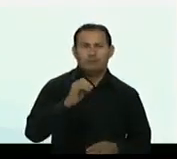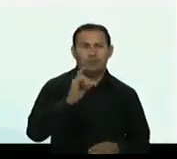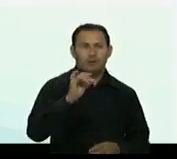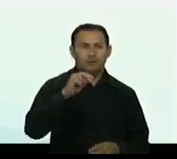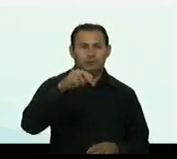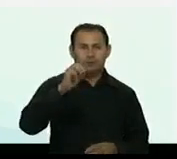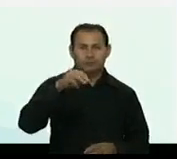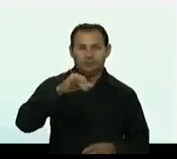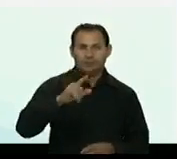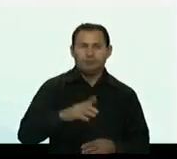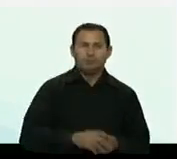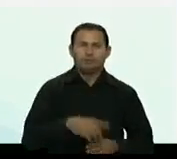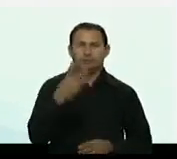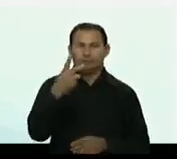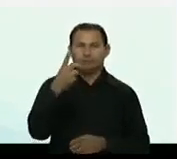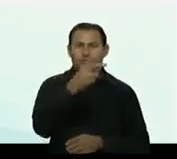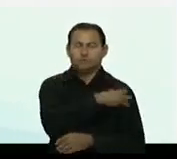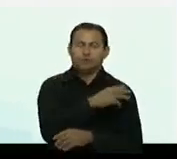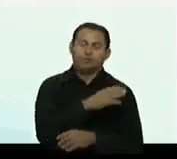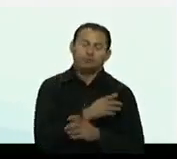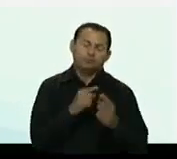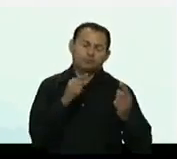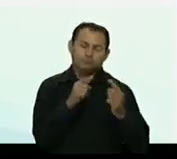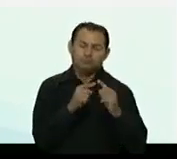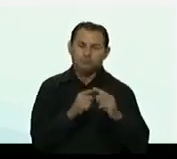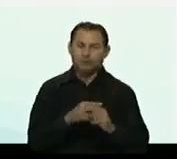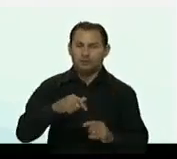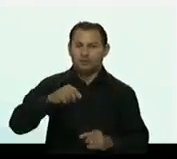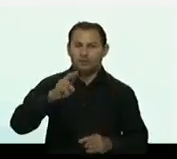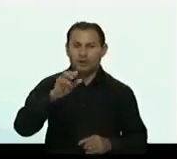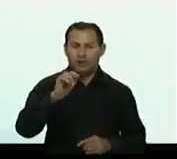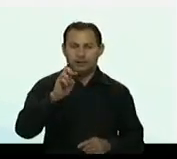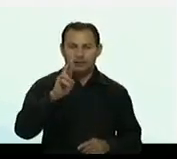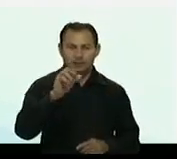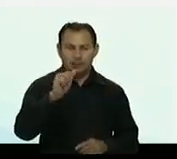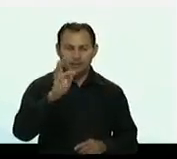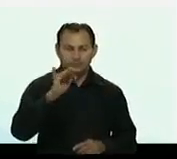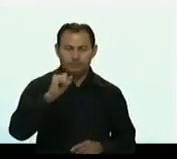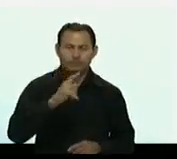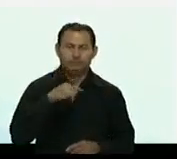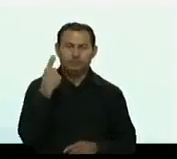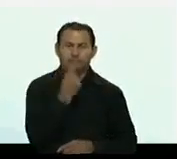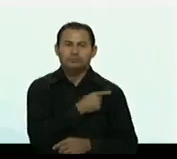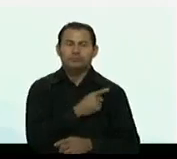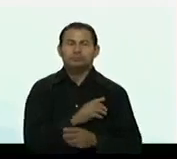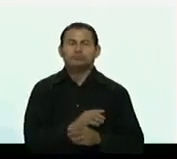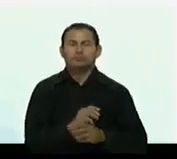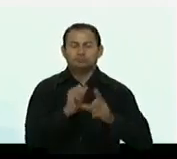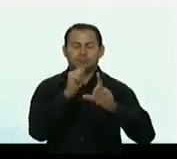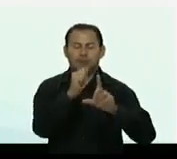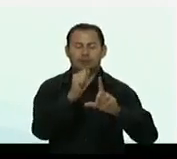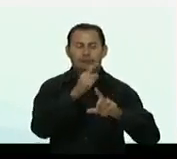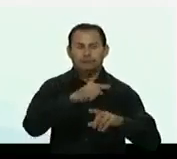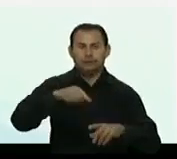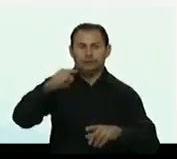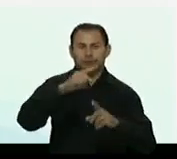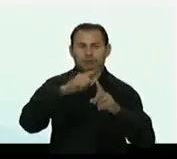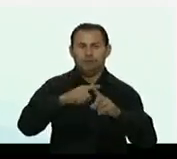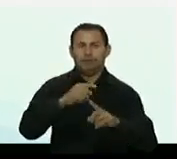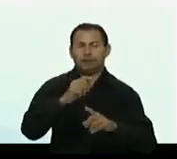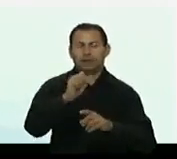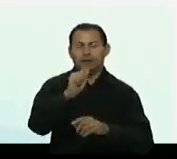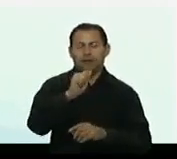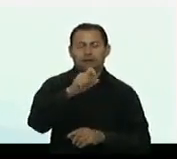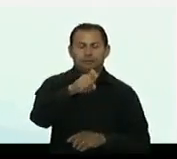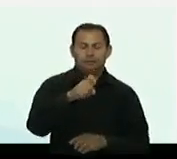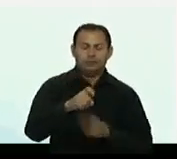segundo grau, ou função quadrática, é dada da seguinte forma. Nós temos ax² mais bx mais